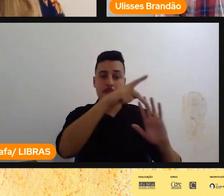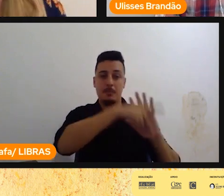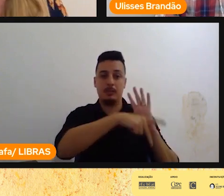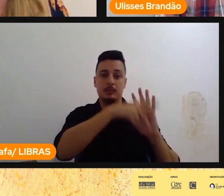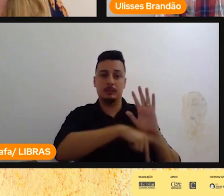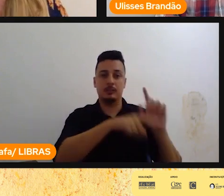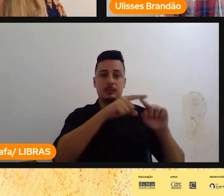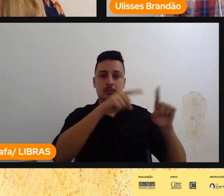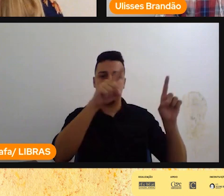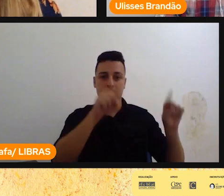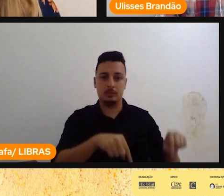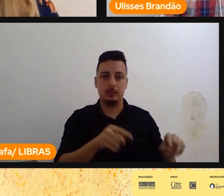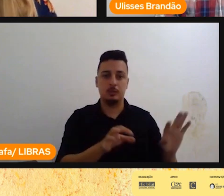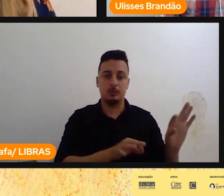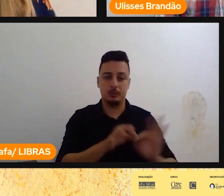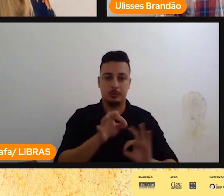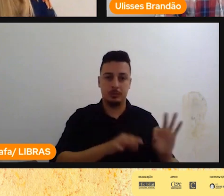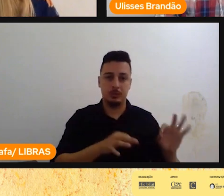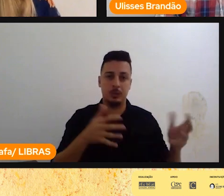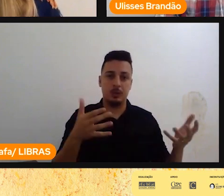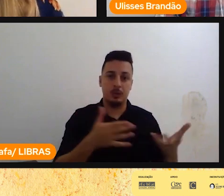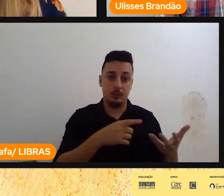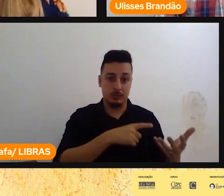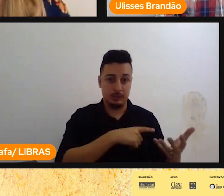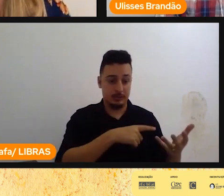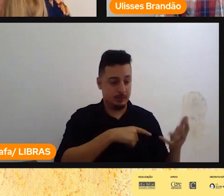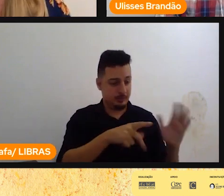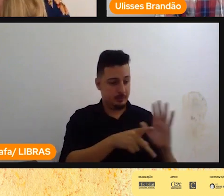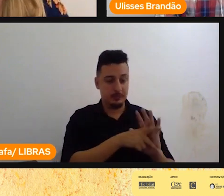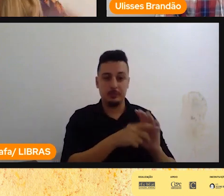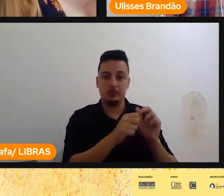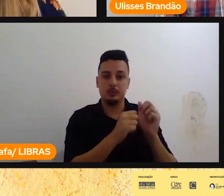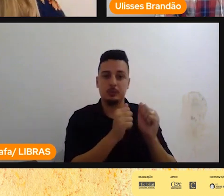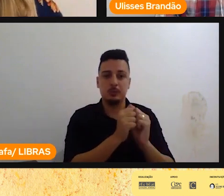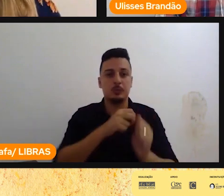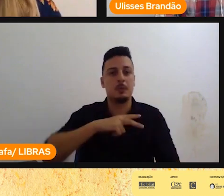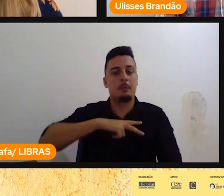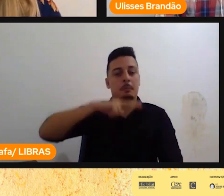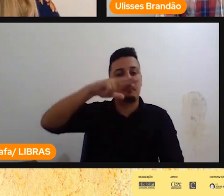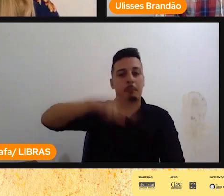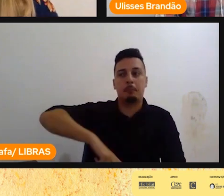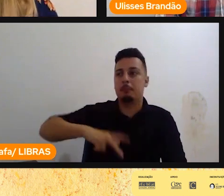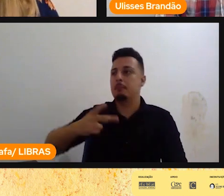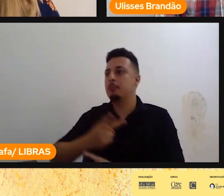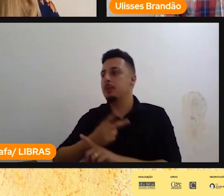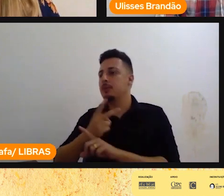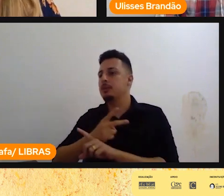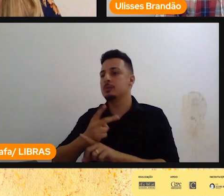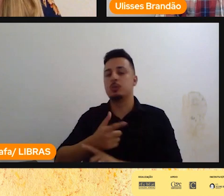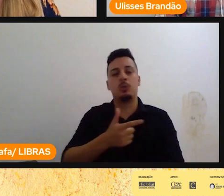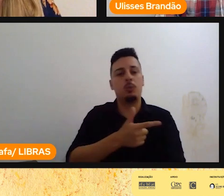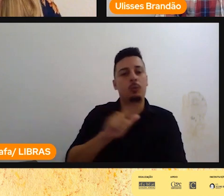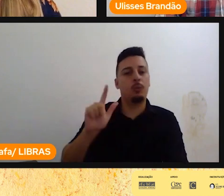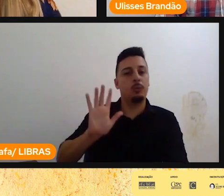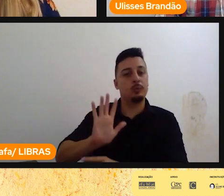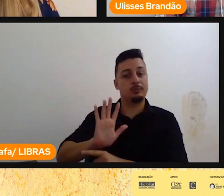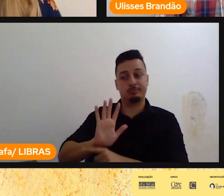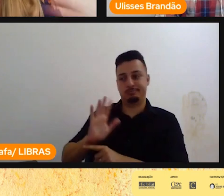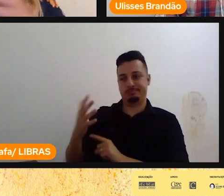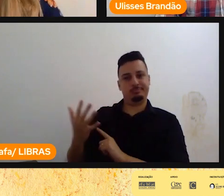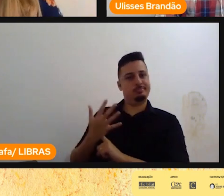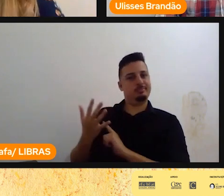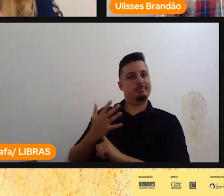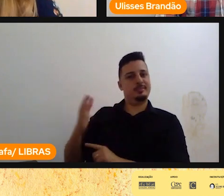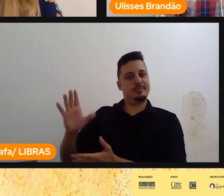internacional. Hoje a gente tem uma coprodução com Portugal, então a gente está buscando outros parceiros internacionais para que a gente possa, ou talvez,